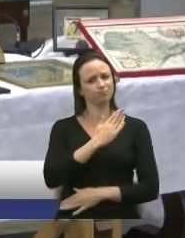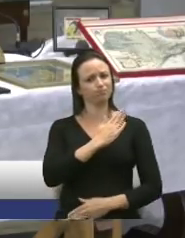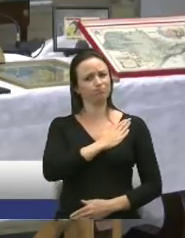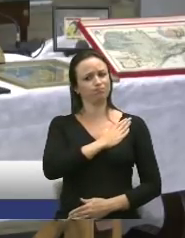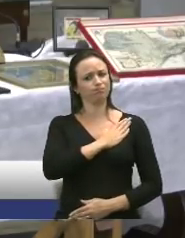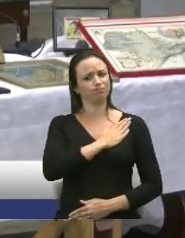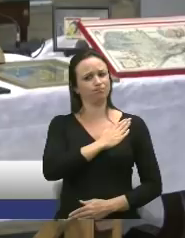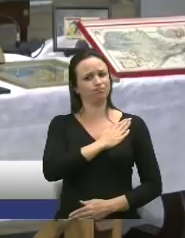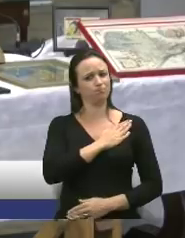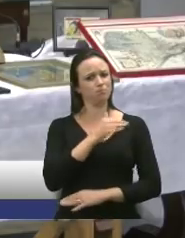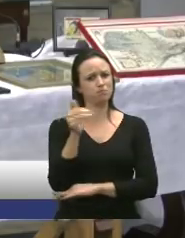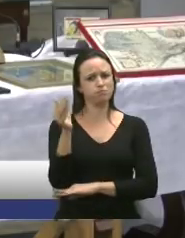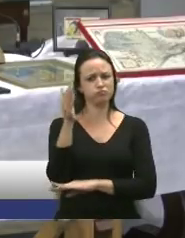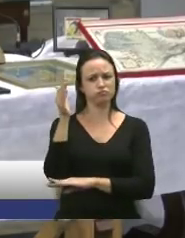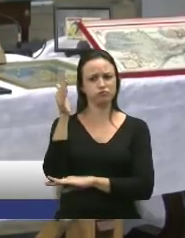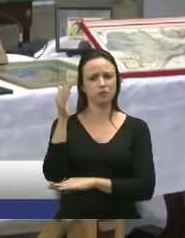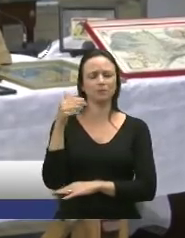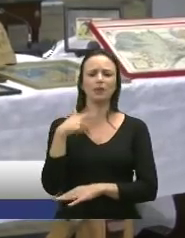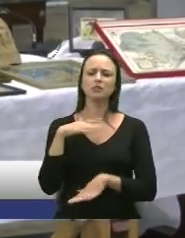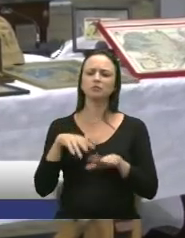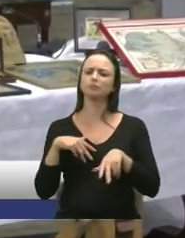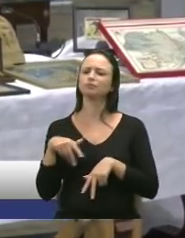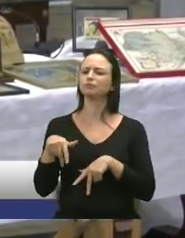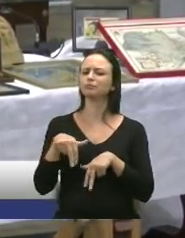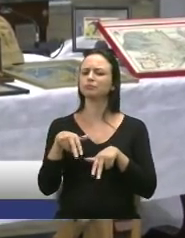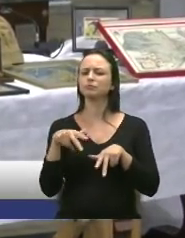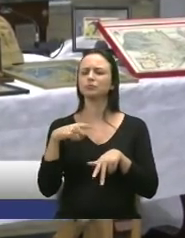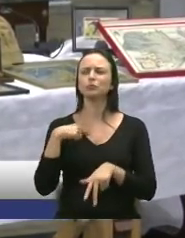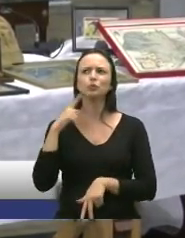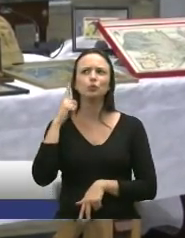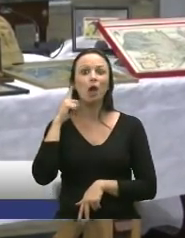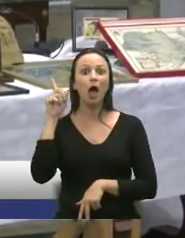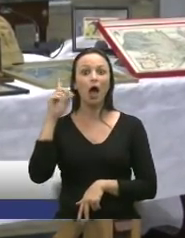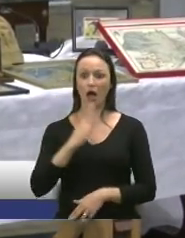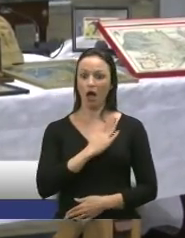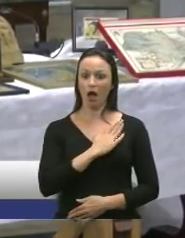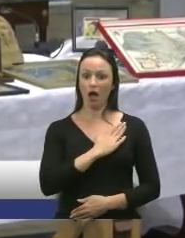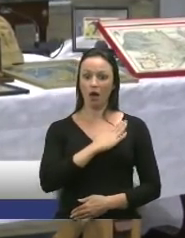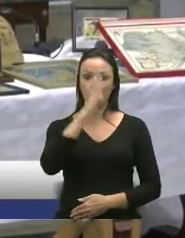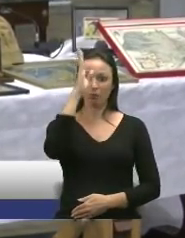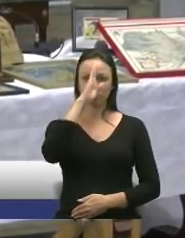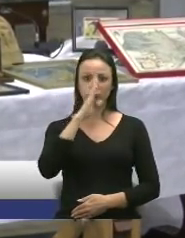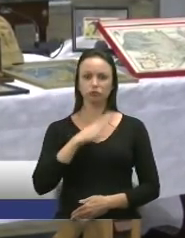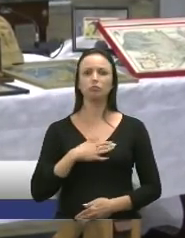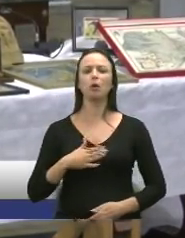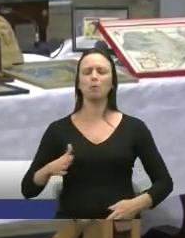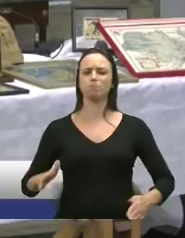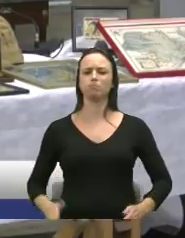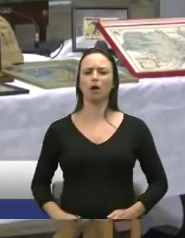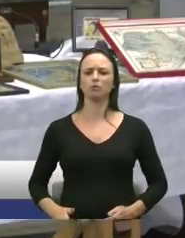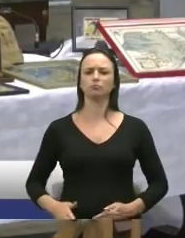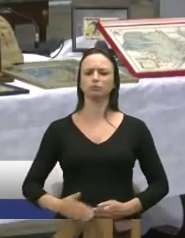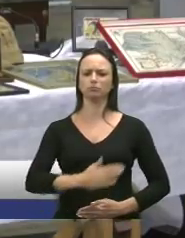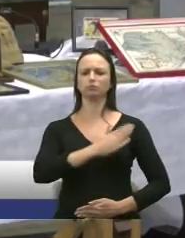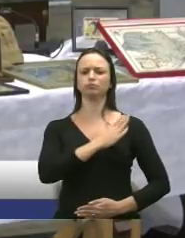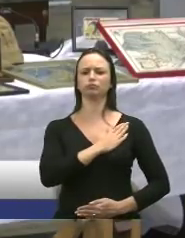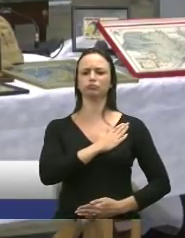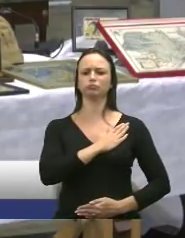Às vezes eu estou andando para a rua aí, eu escuto tocar um hino nacional, eu paro, boto a mão no peito e canto